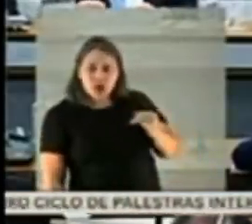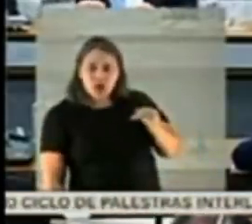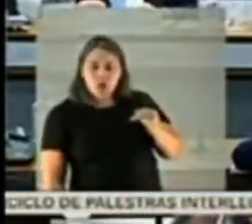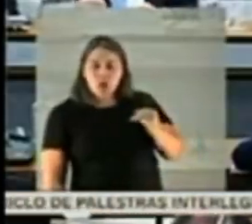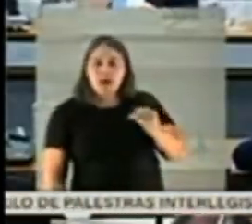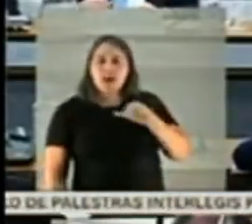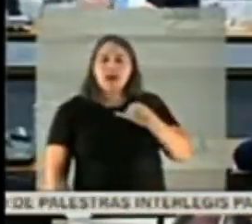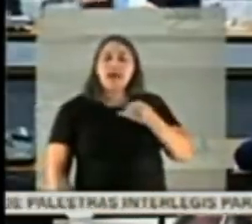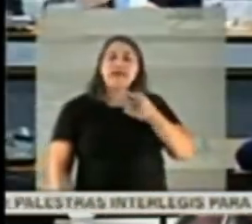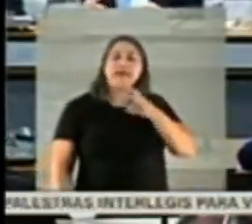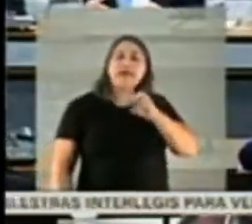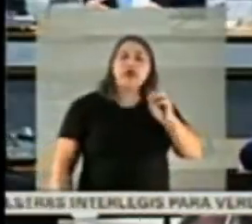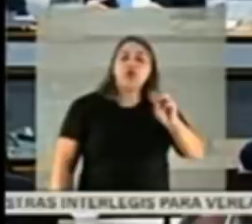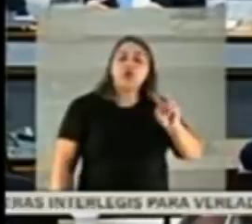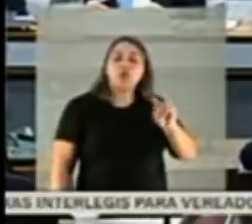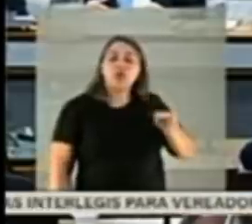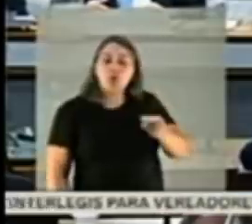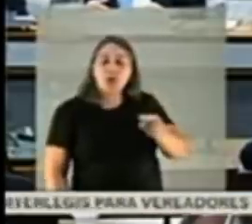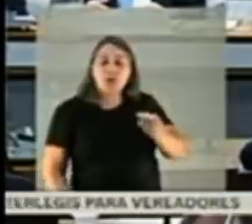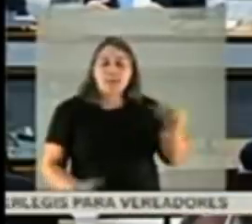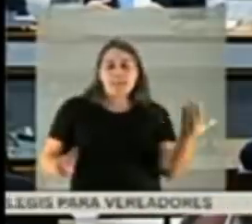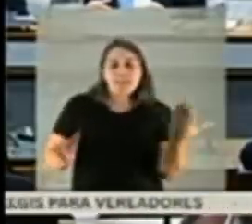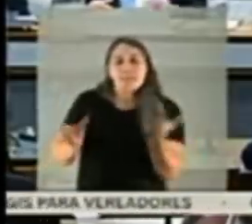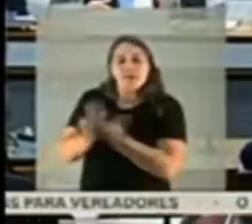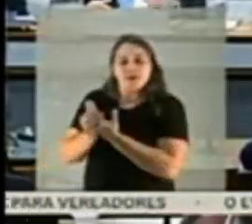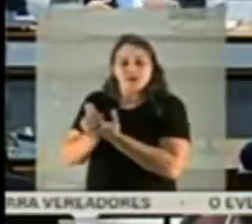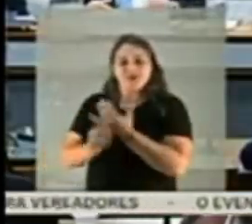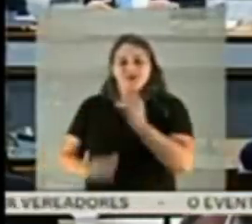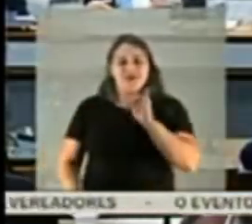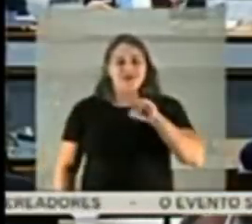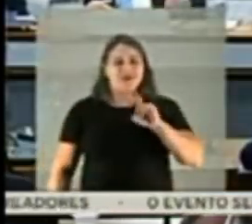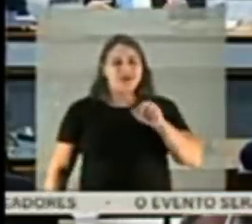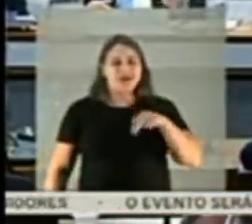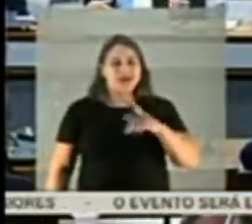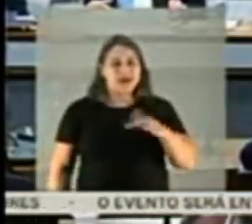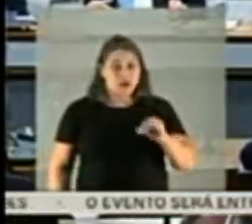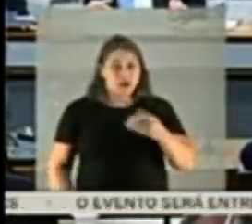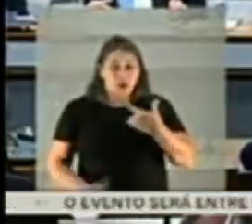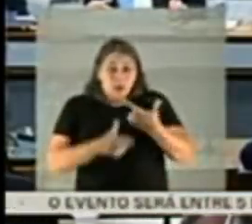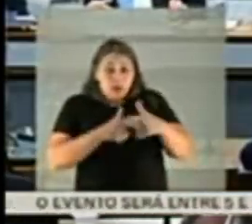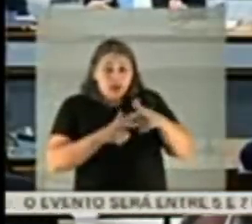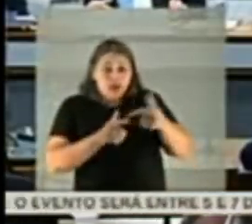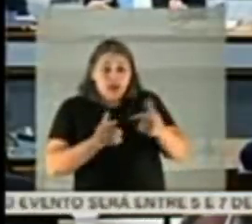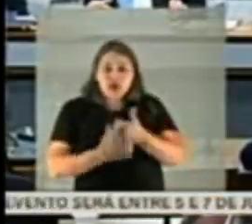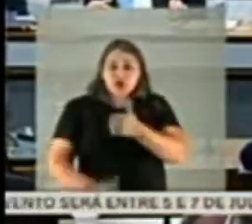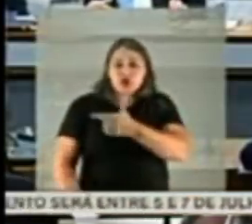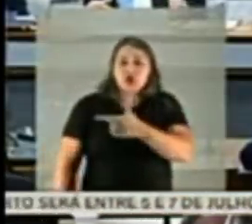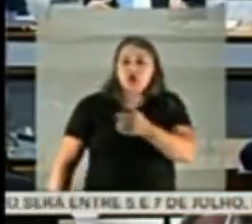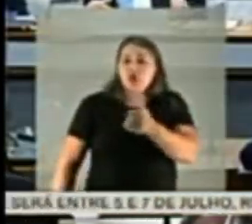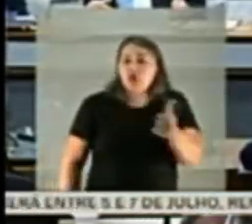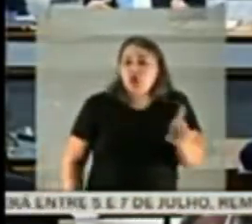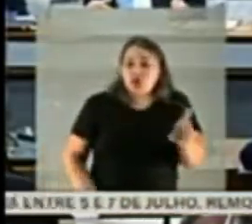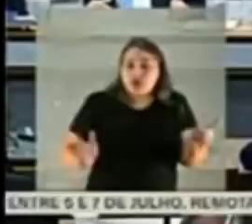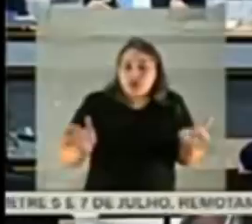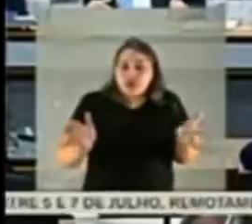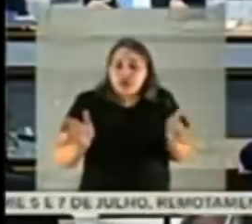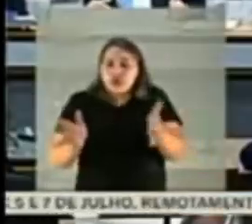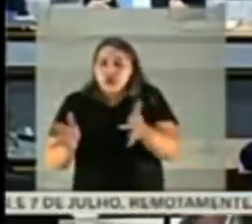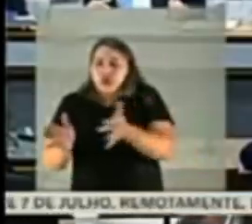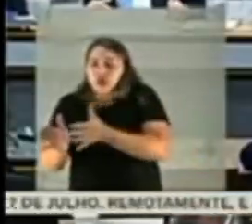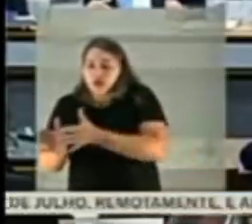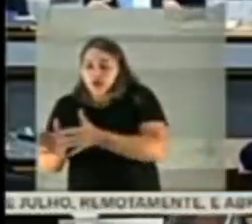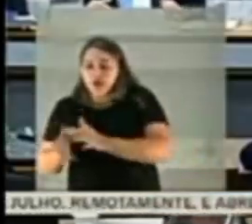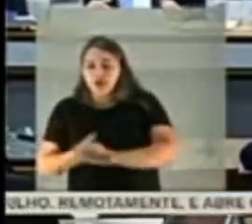R$1,5 bilhão em processos indenizatórios. Esse é um problema que vem desde 2011. Não. Desde 2011. Na época do